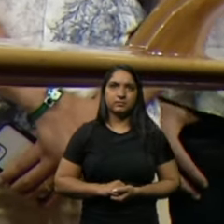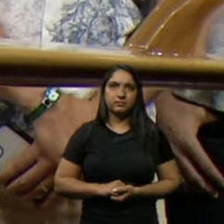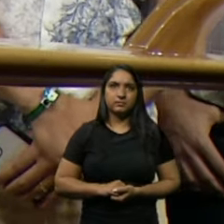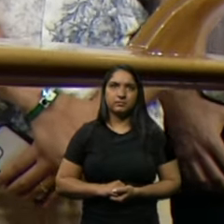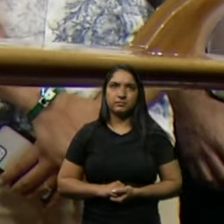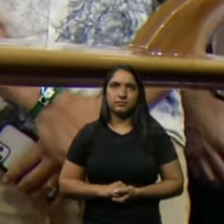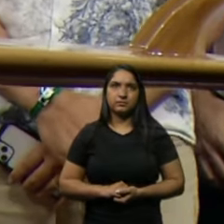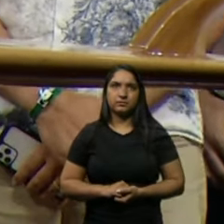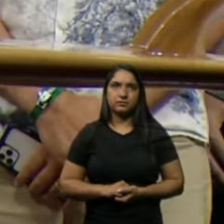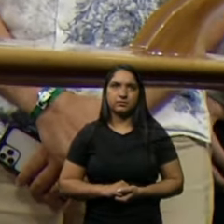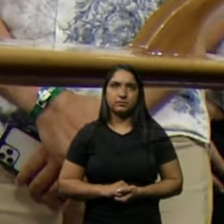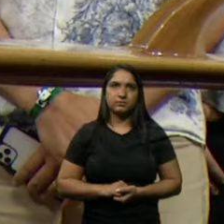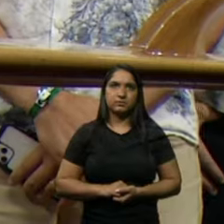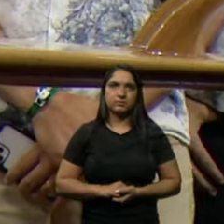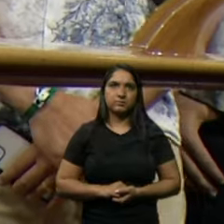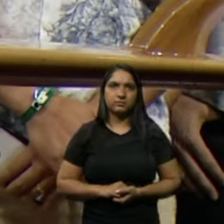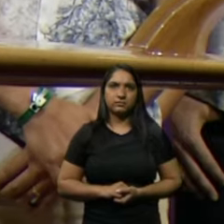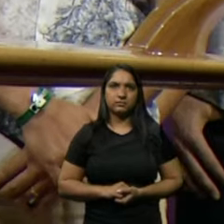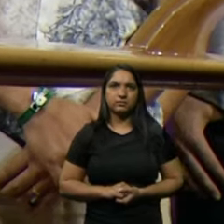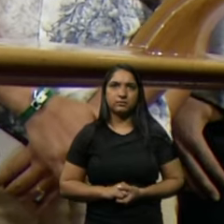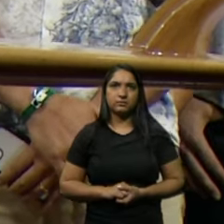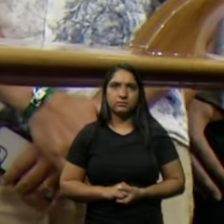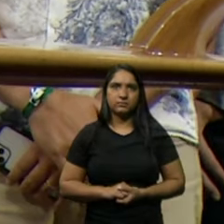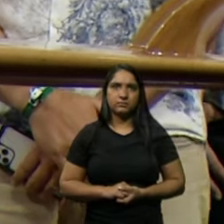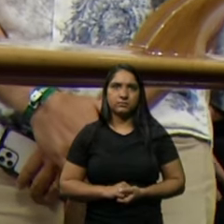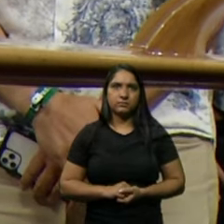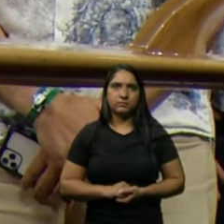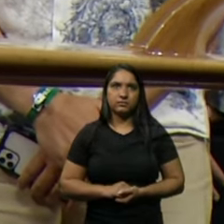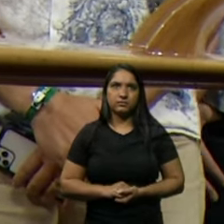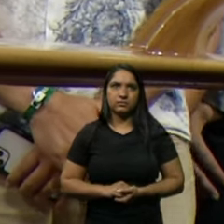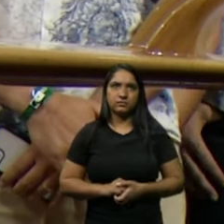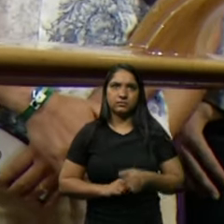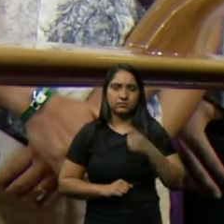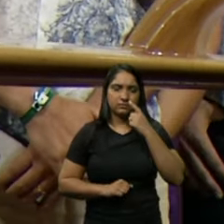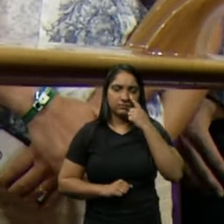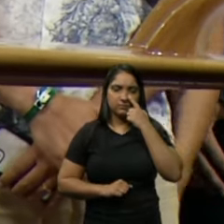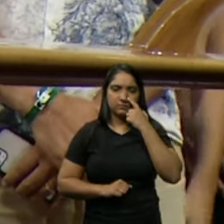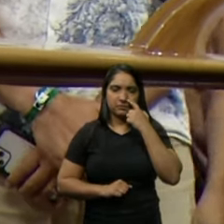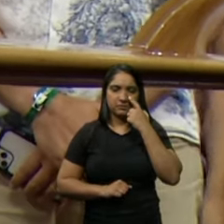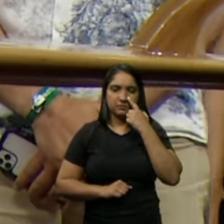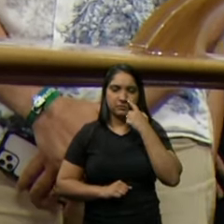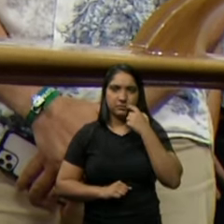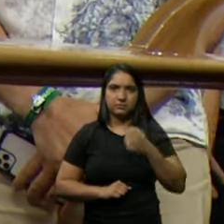vou te pagar Schubert New post in the Edit link you